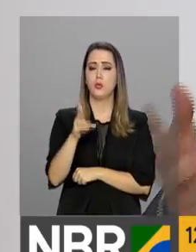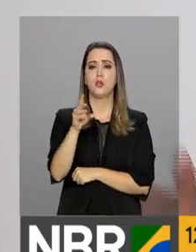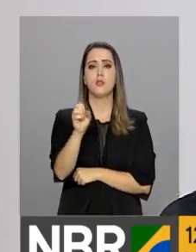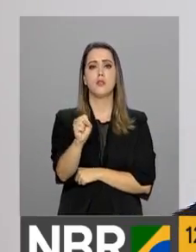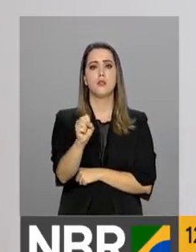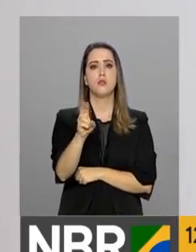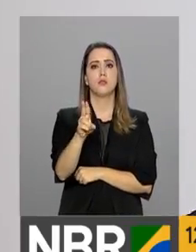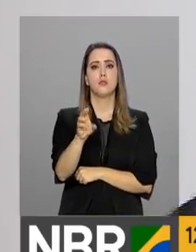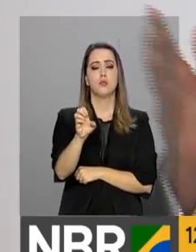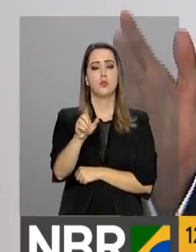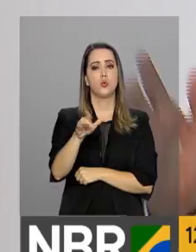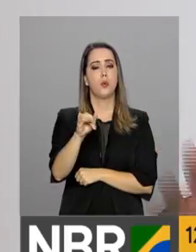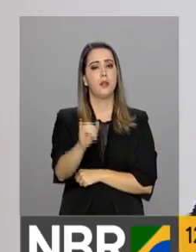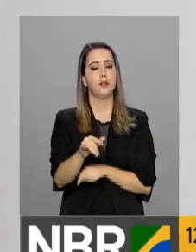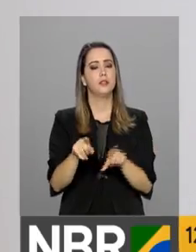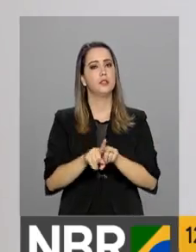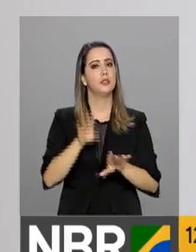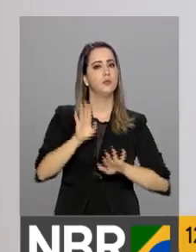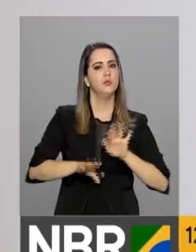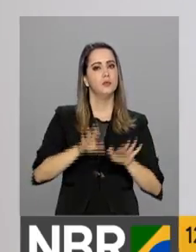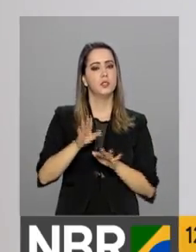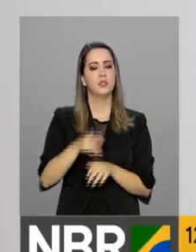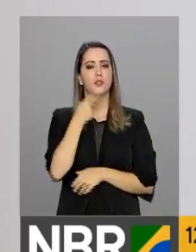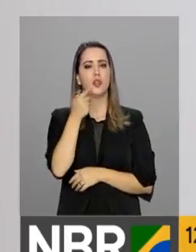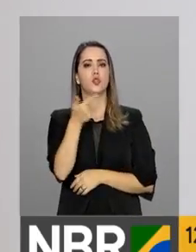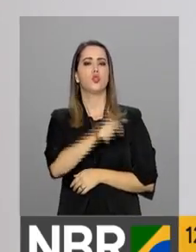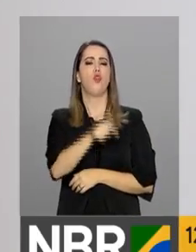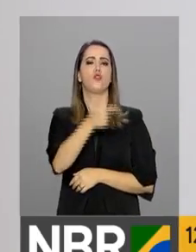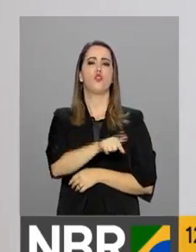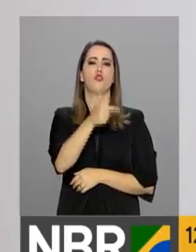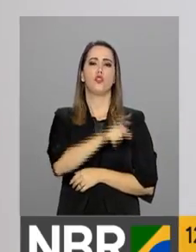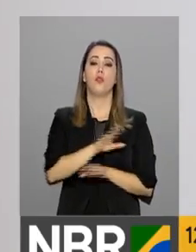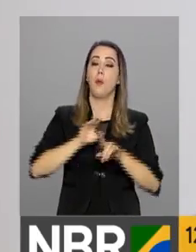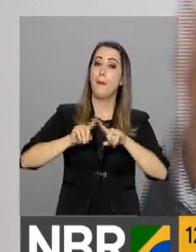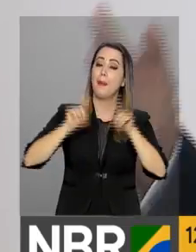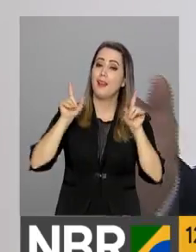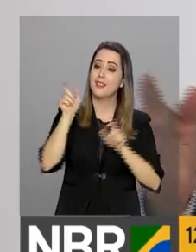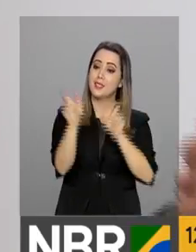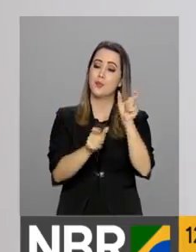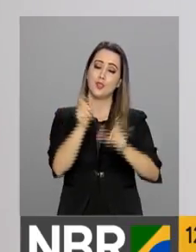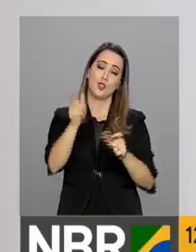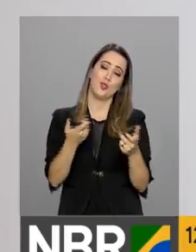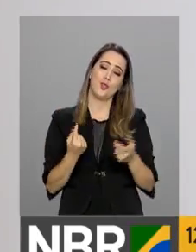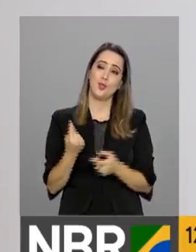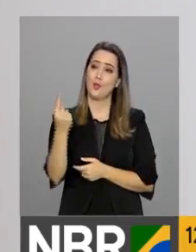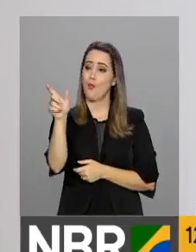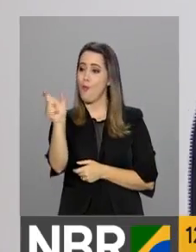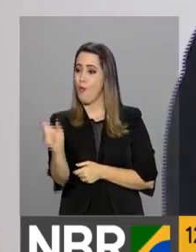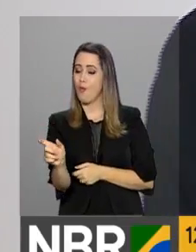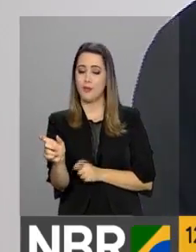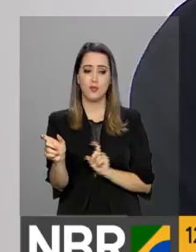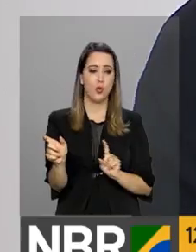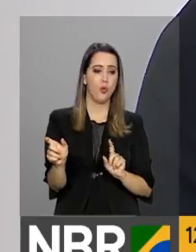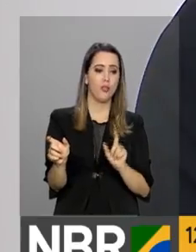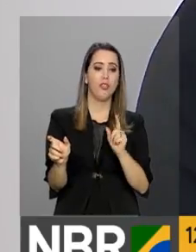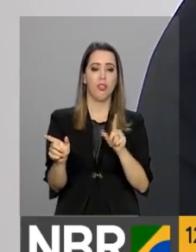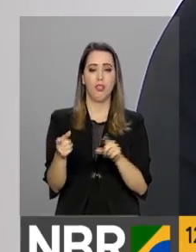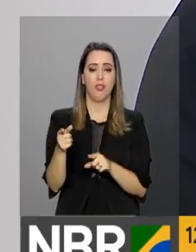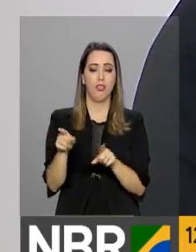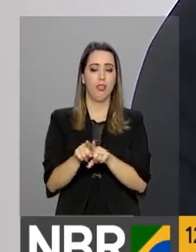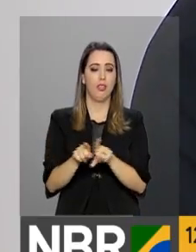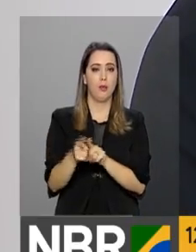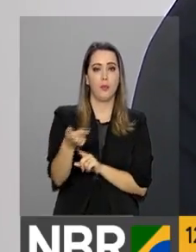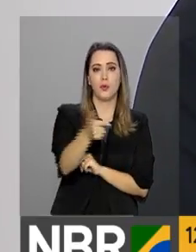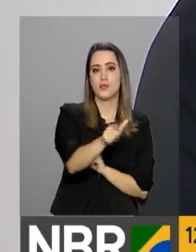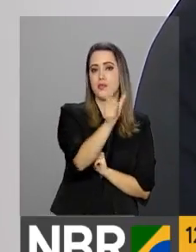eu costumo contar as vezes eu fico repetitivo que as pessoas que freqüentam um evento frequenta o outro mas eu conto quando vejo essa coisa